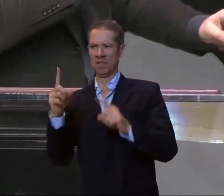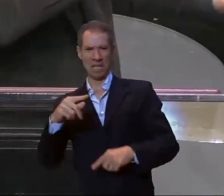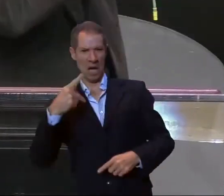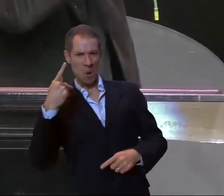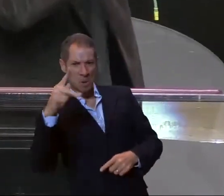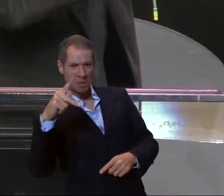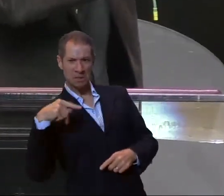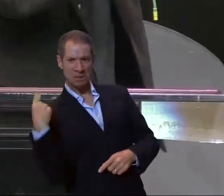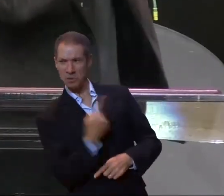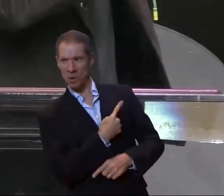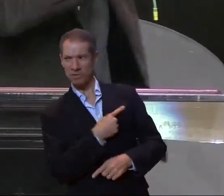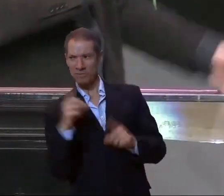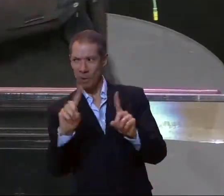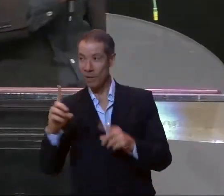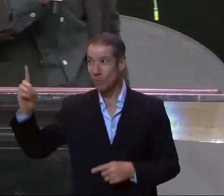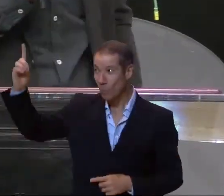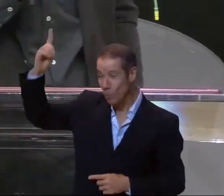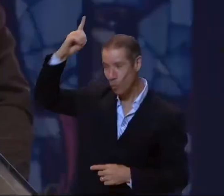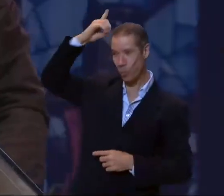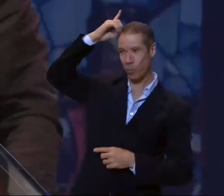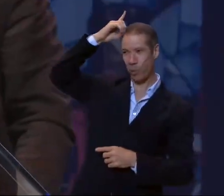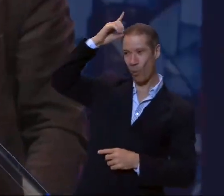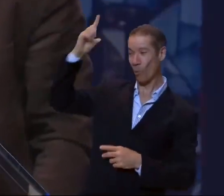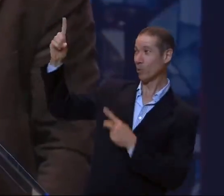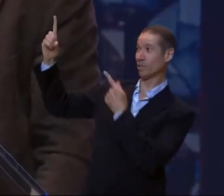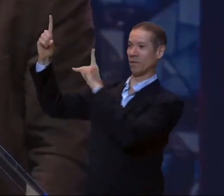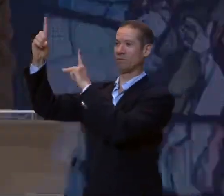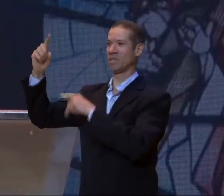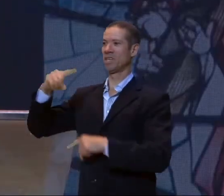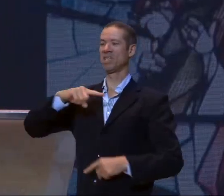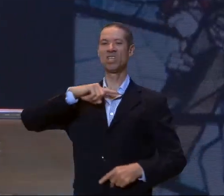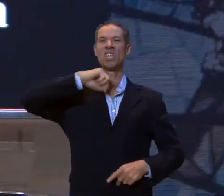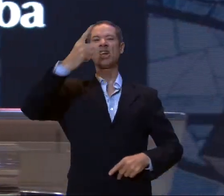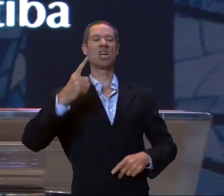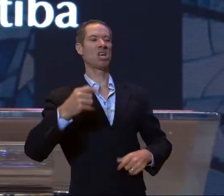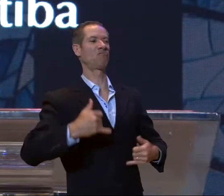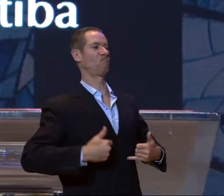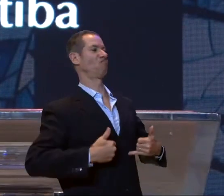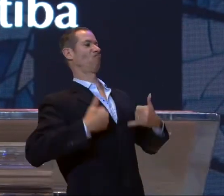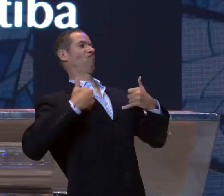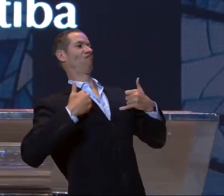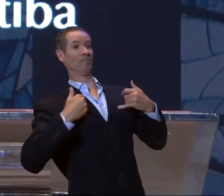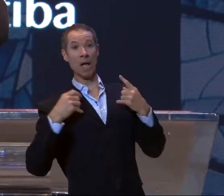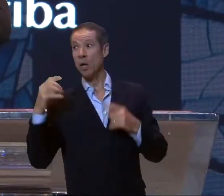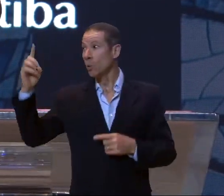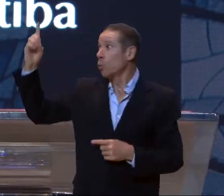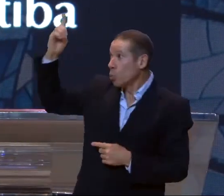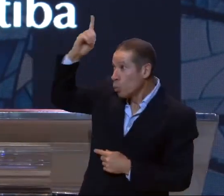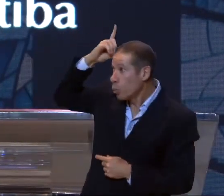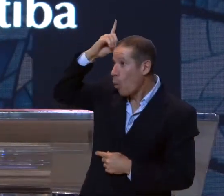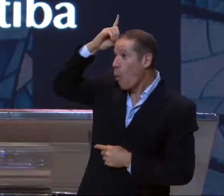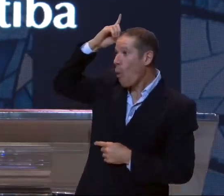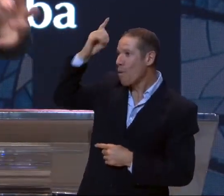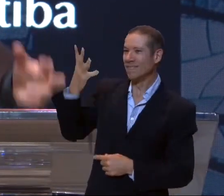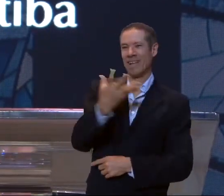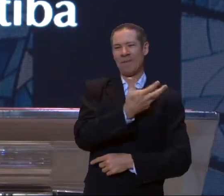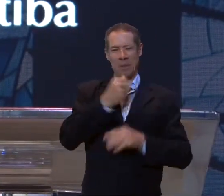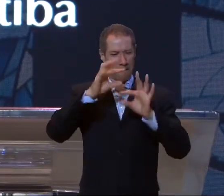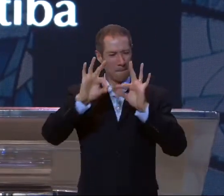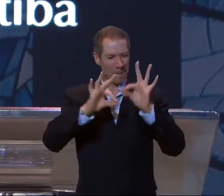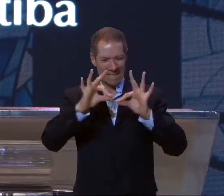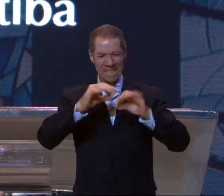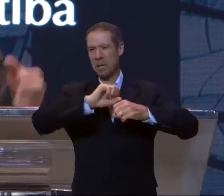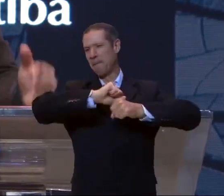vós, é dom de Deus, para que ninguém se glorie. O dom da salvação, o presente maior